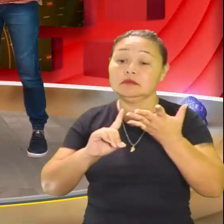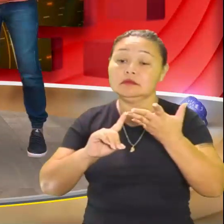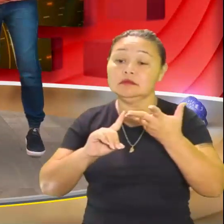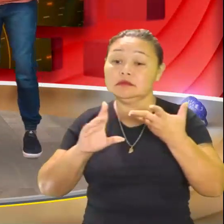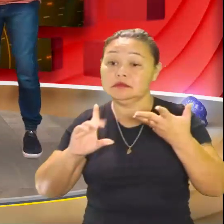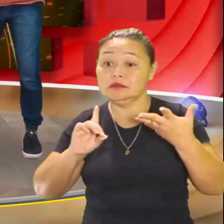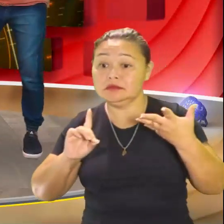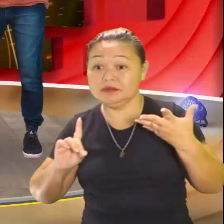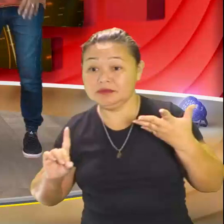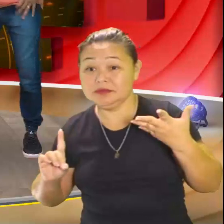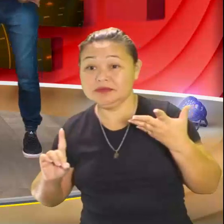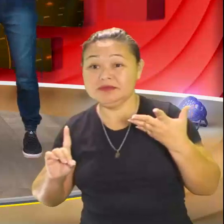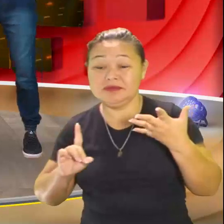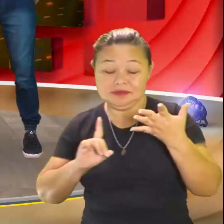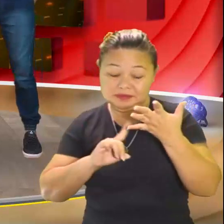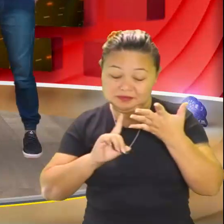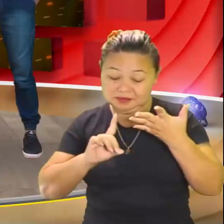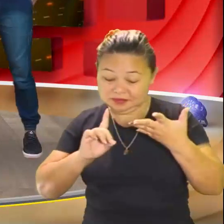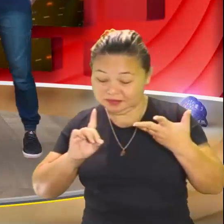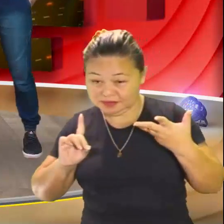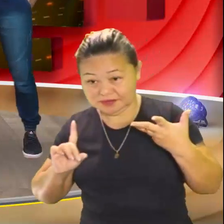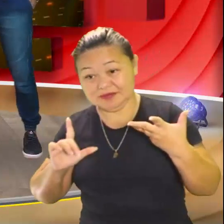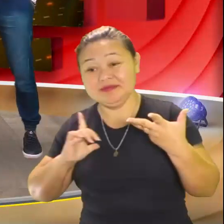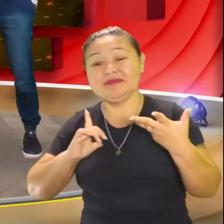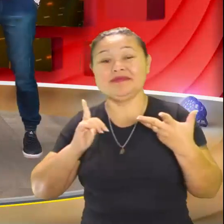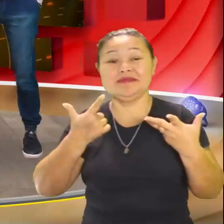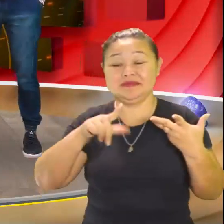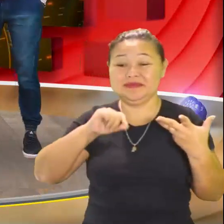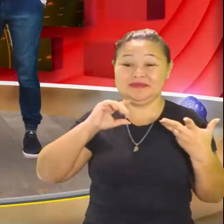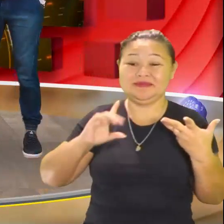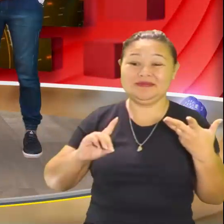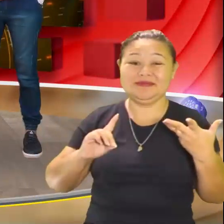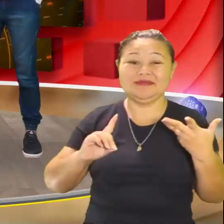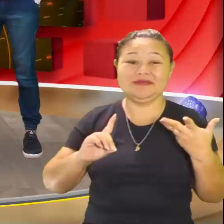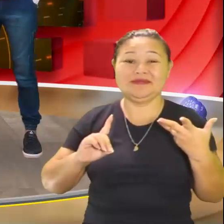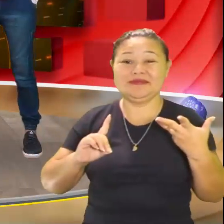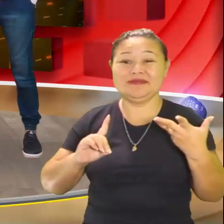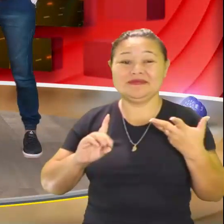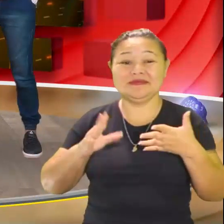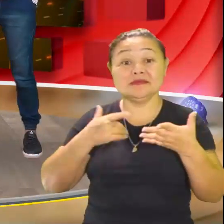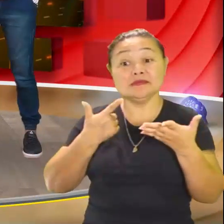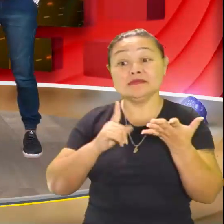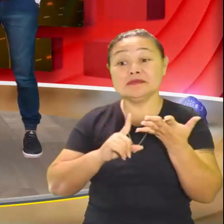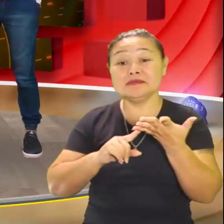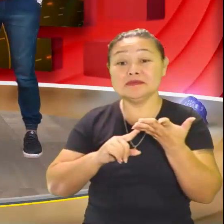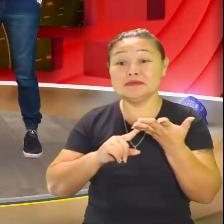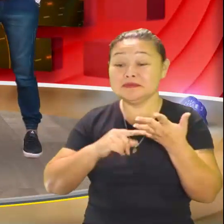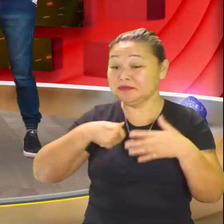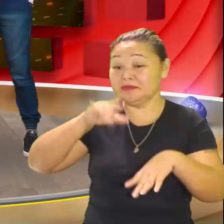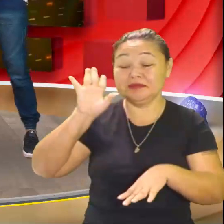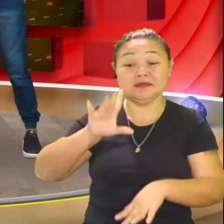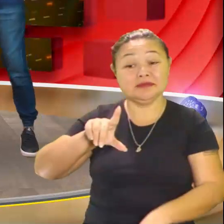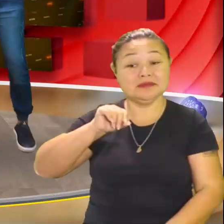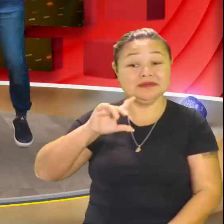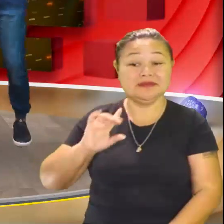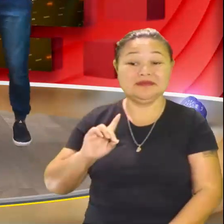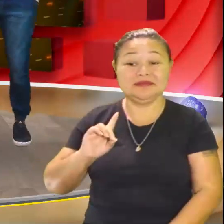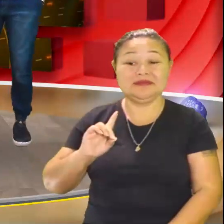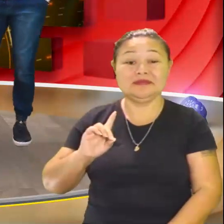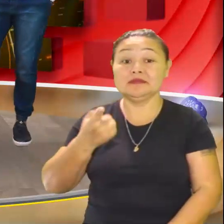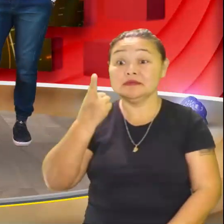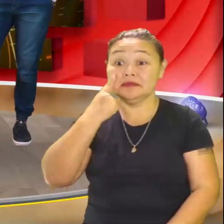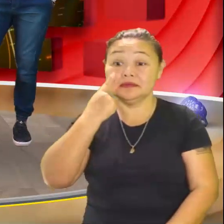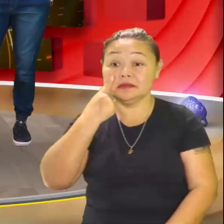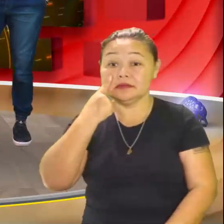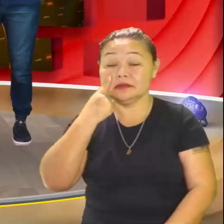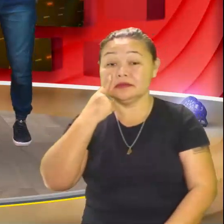D. Deu um monte de... Ah, você vai por... Eu vou por quantidade. Quantidade. Tem muito, eu vou... Vamos